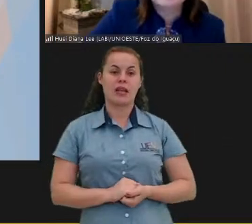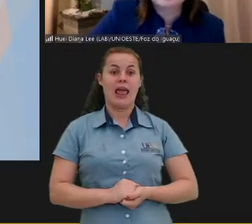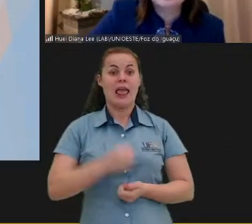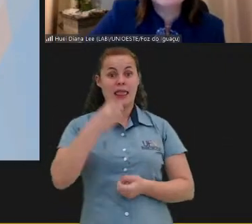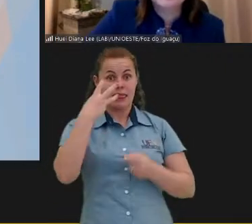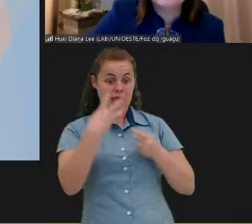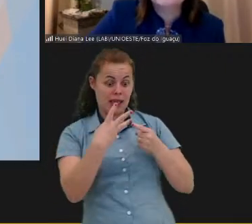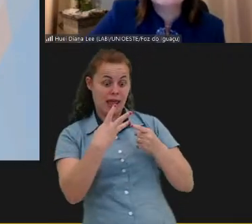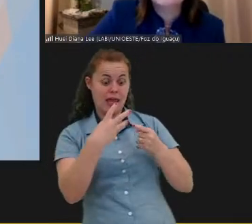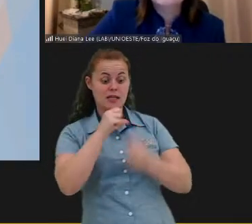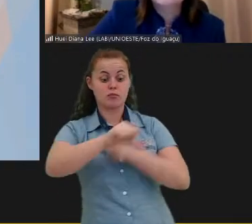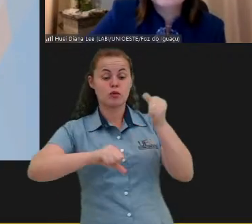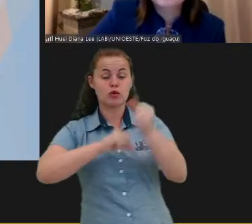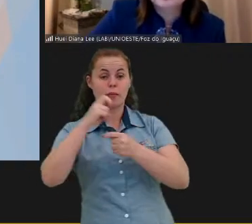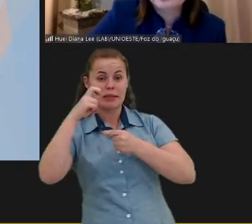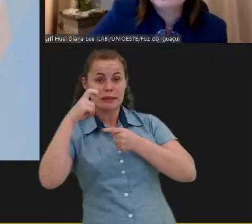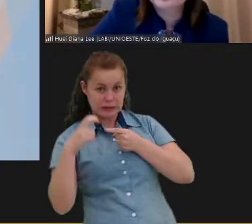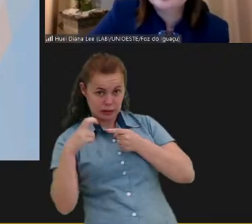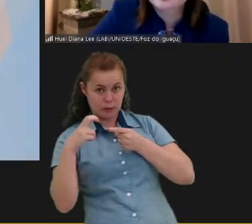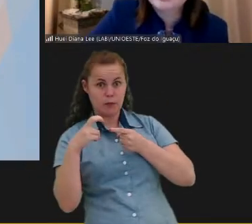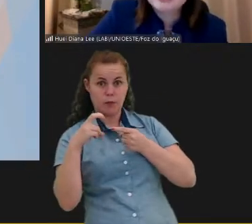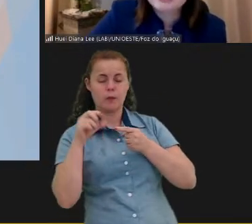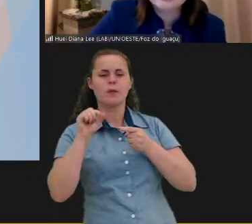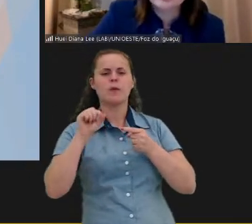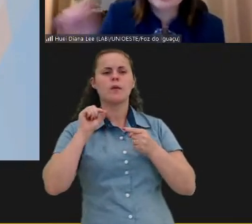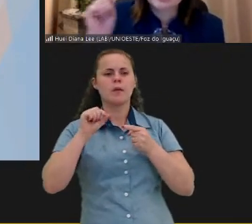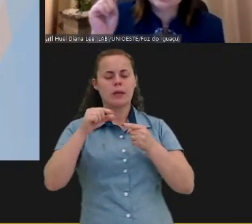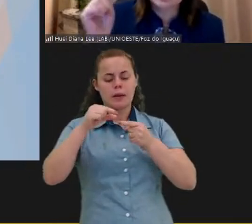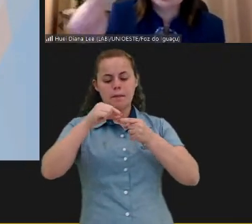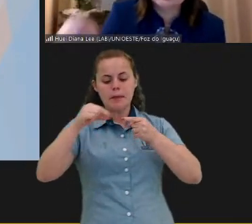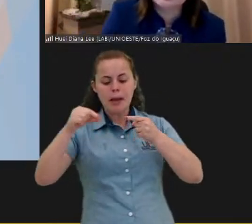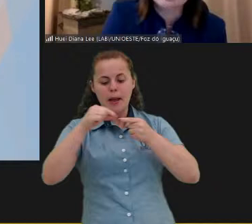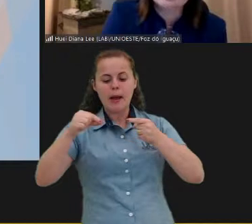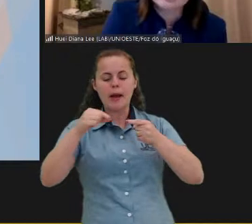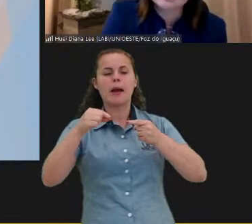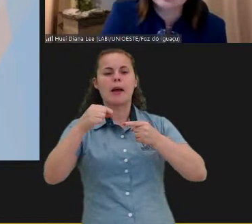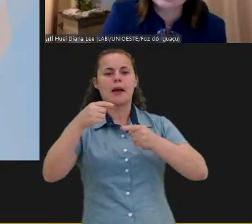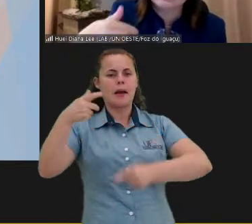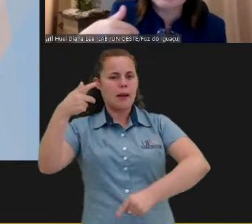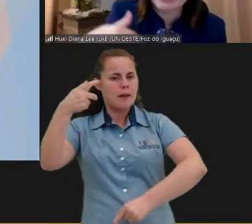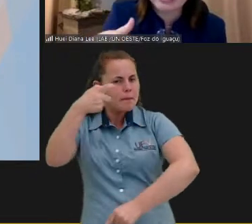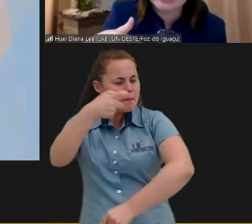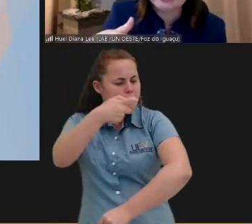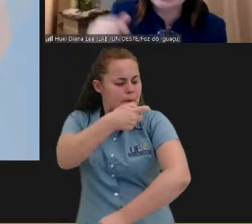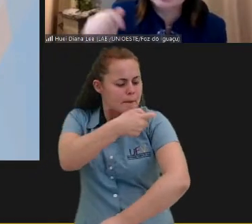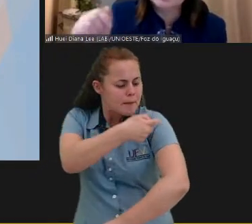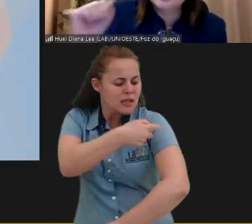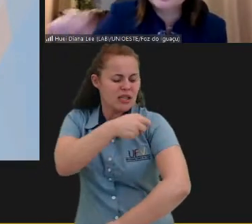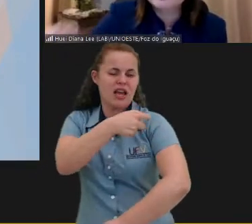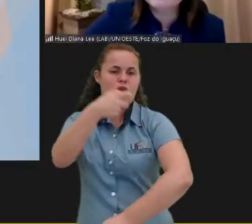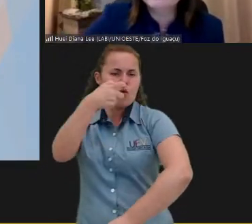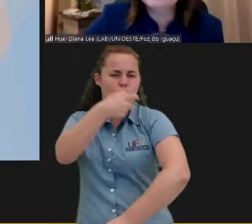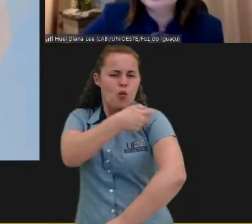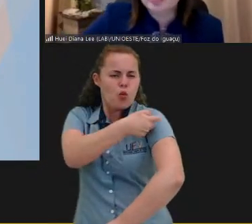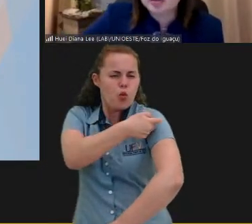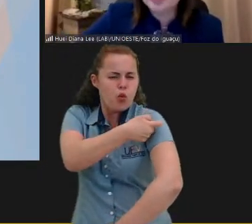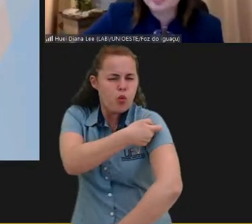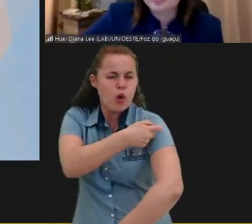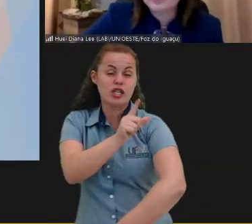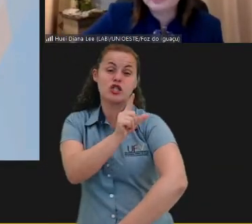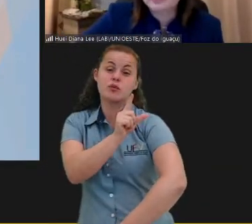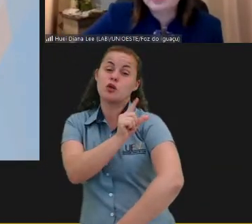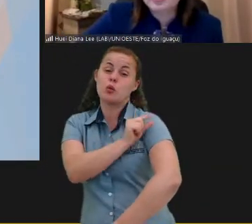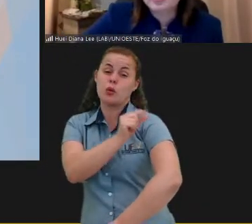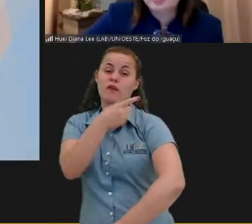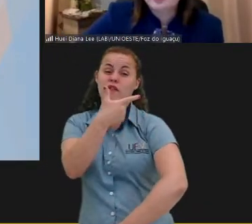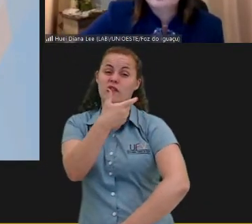3 faces para 5 faces fez com que a força necessária para a introdução dessa agulha na pele diminuísse em